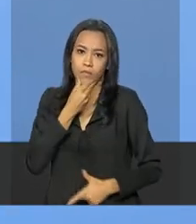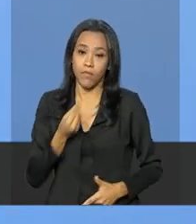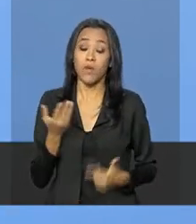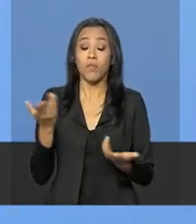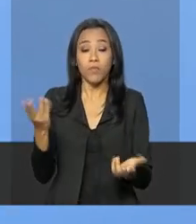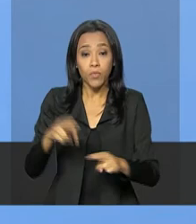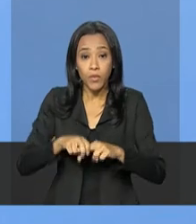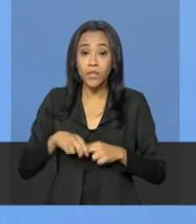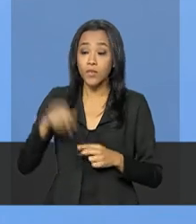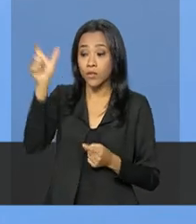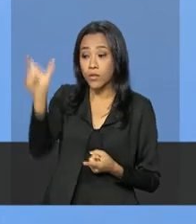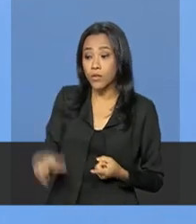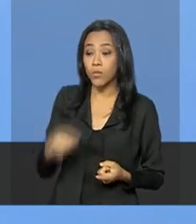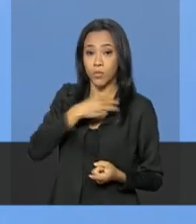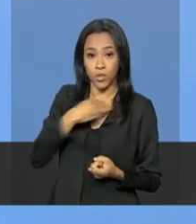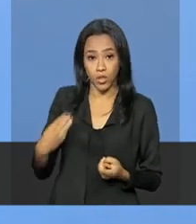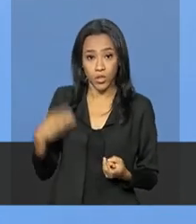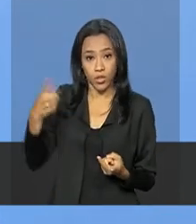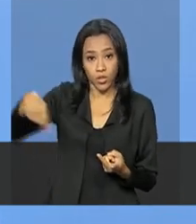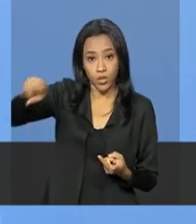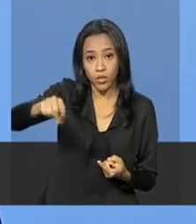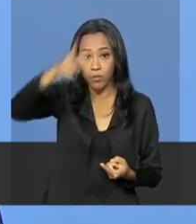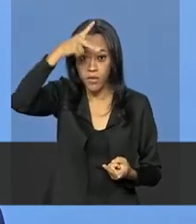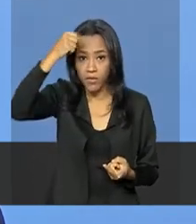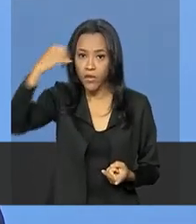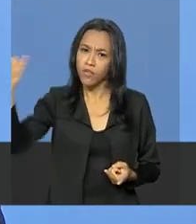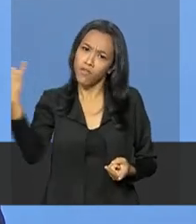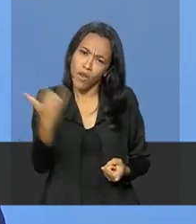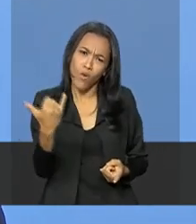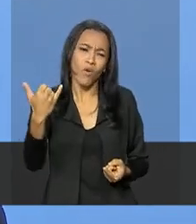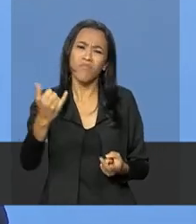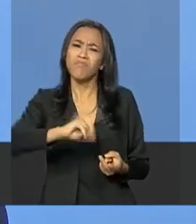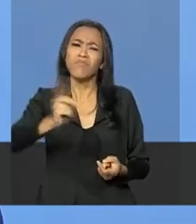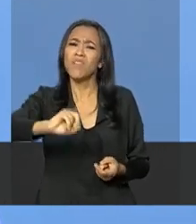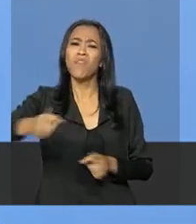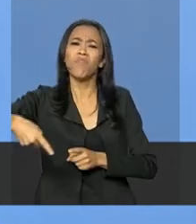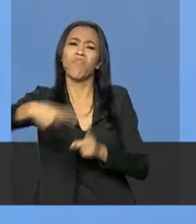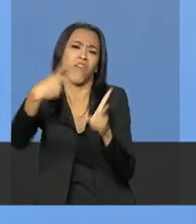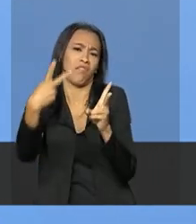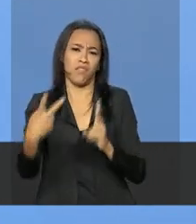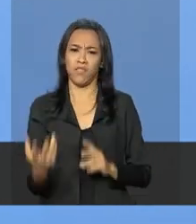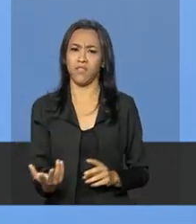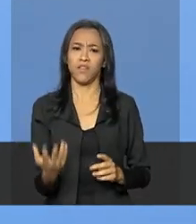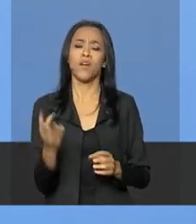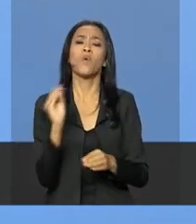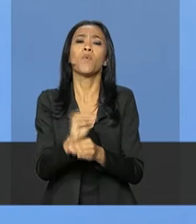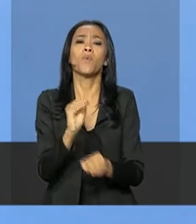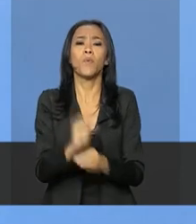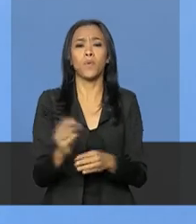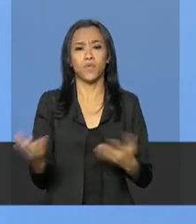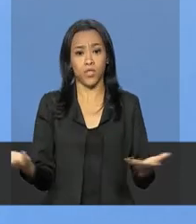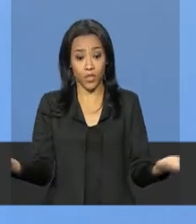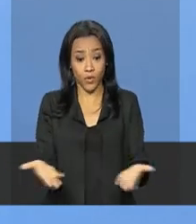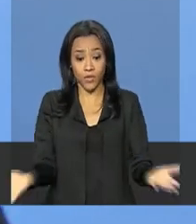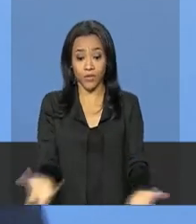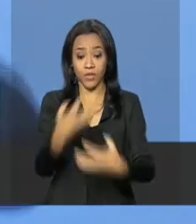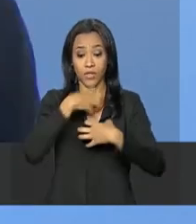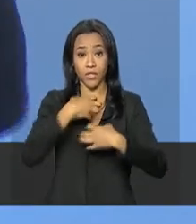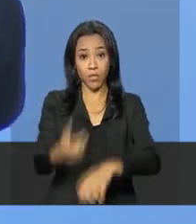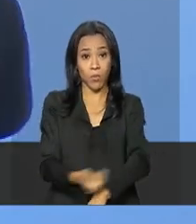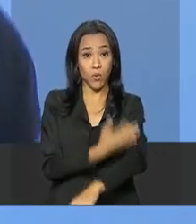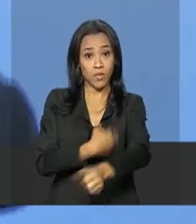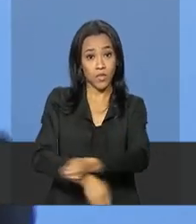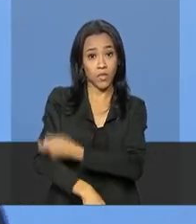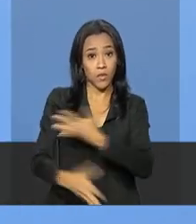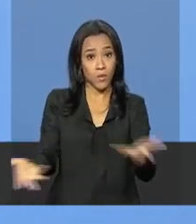e todos recomendaram não vendo que vocês têm que cuidar daquilo que lhes deu tanta emoção no dia de hoje e que lhes dará